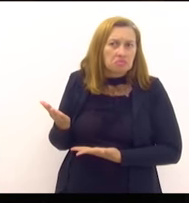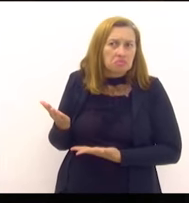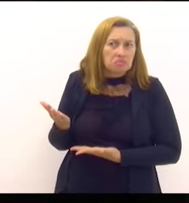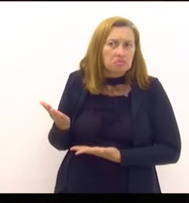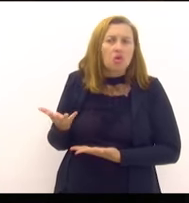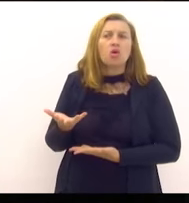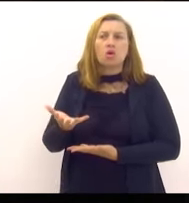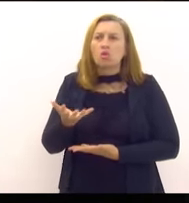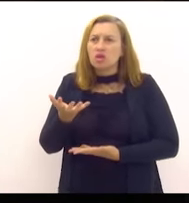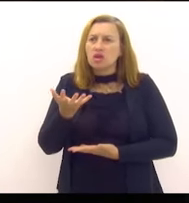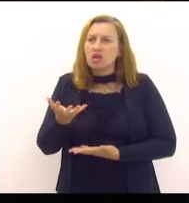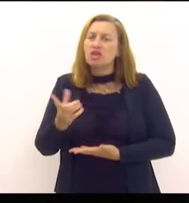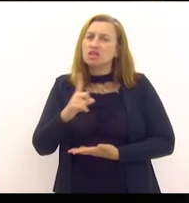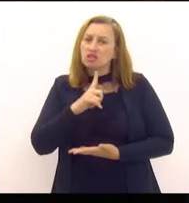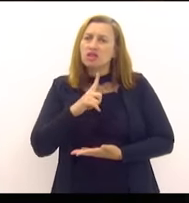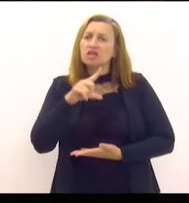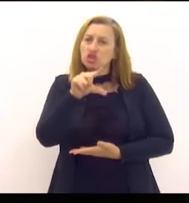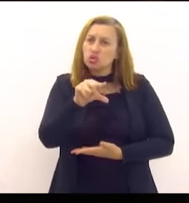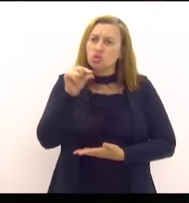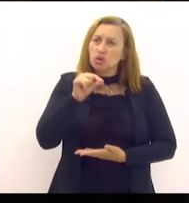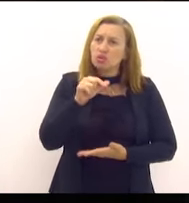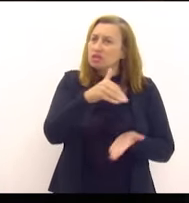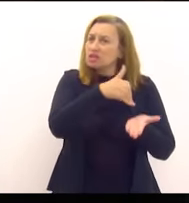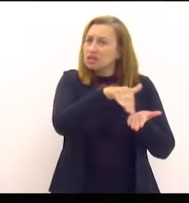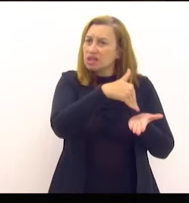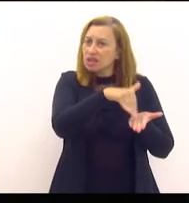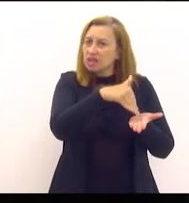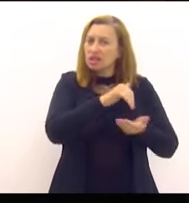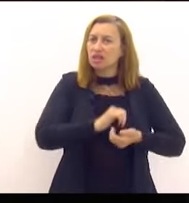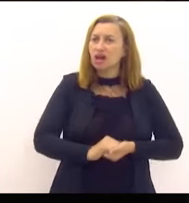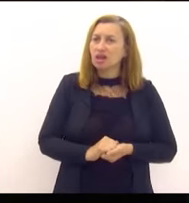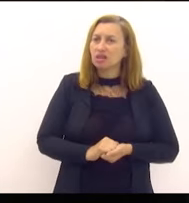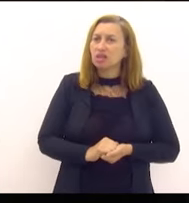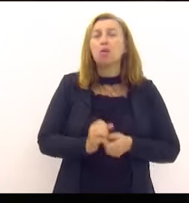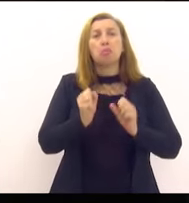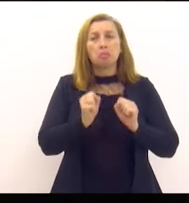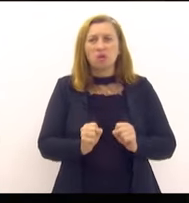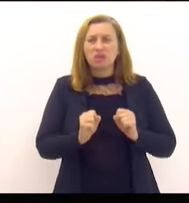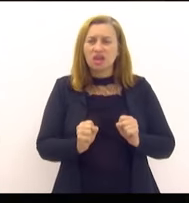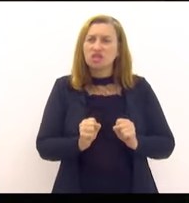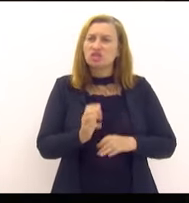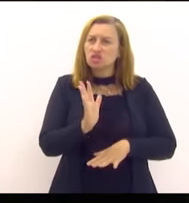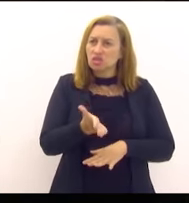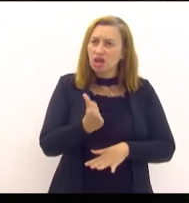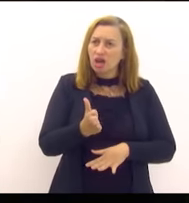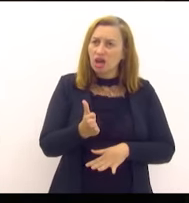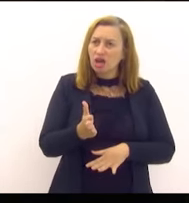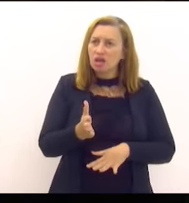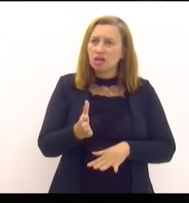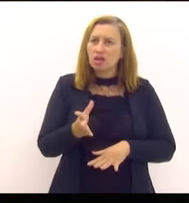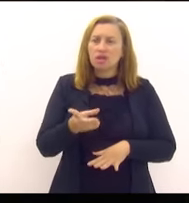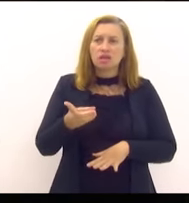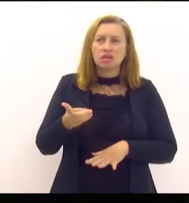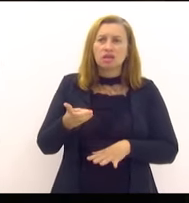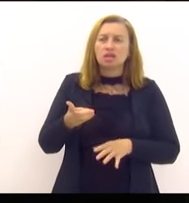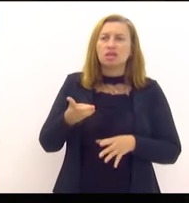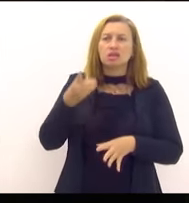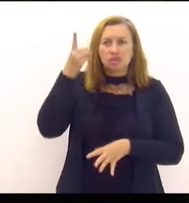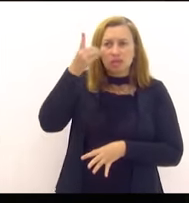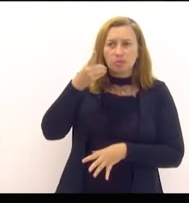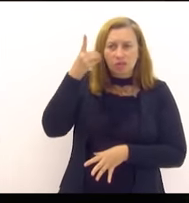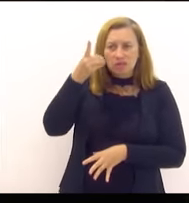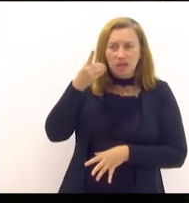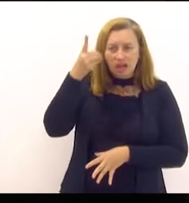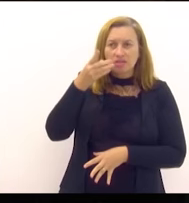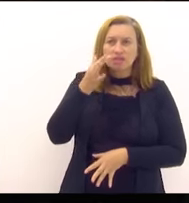Eu queria que ele tivesse escolhido um secretário que, a essa altura do campeonato, ele já pudesse estar, ó, que é deputado Serafini, da oposição, boa sorte